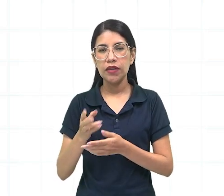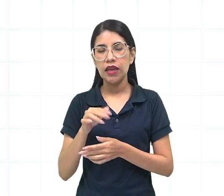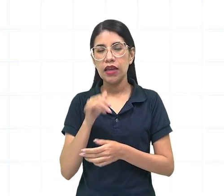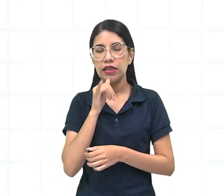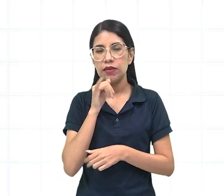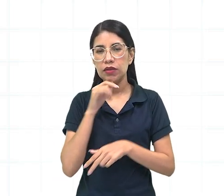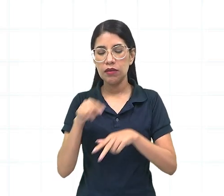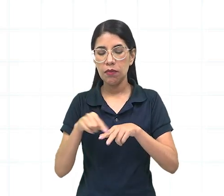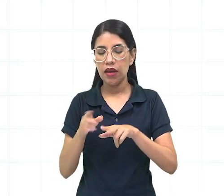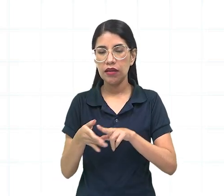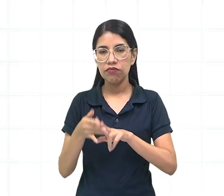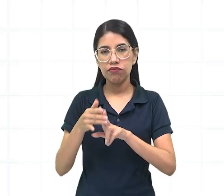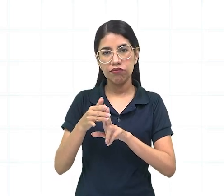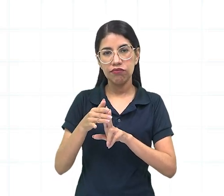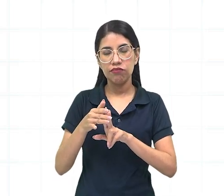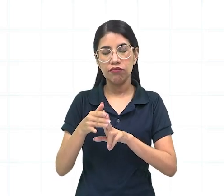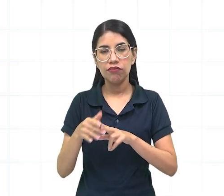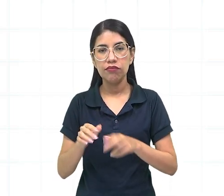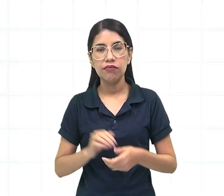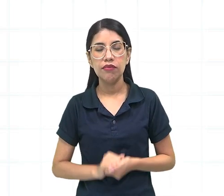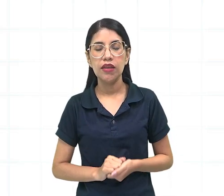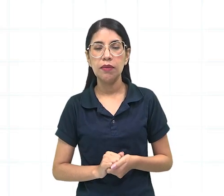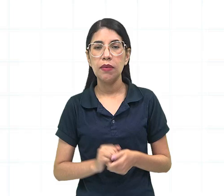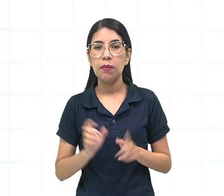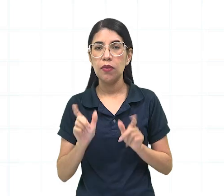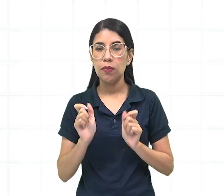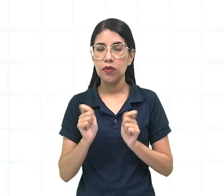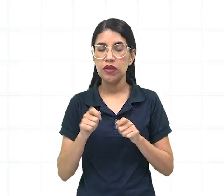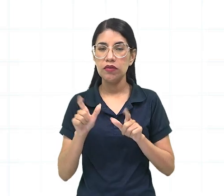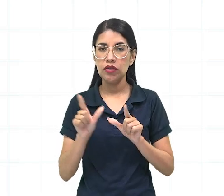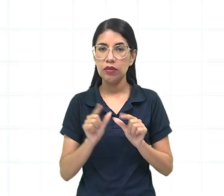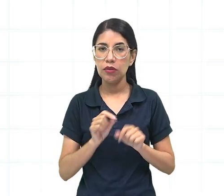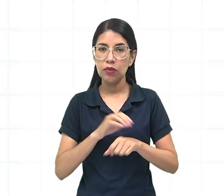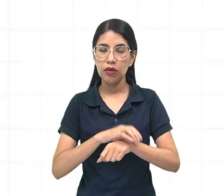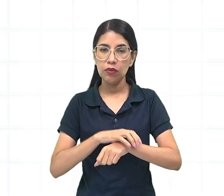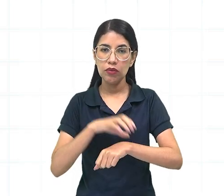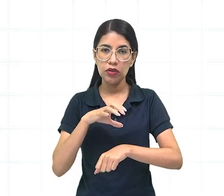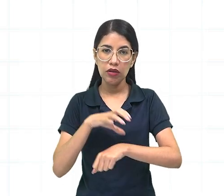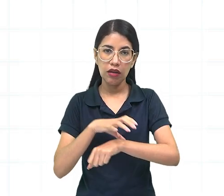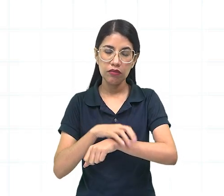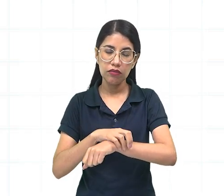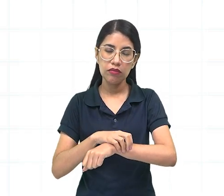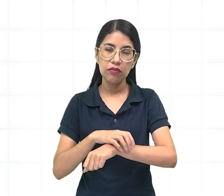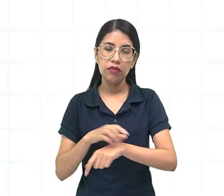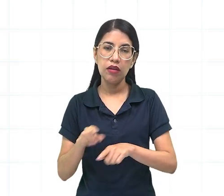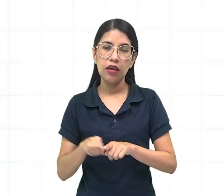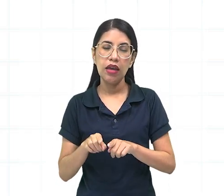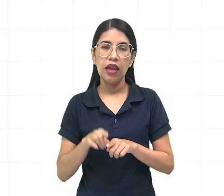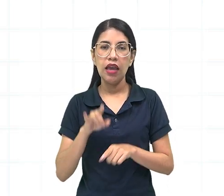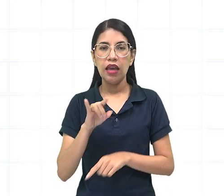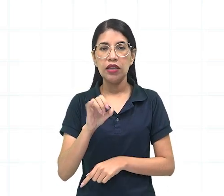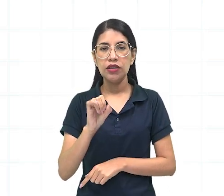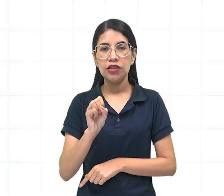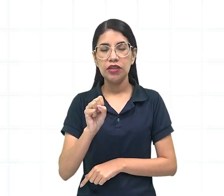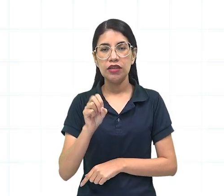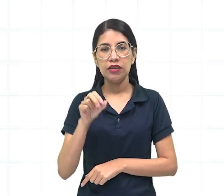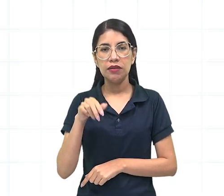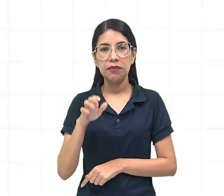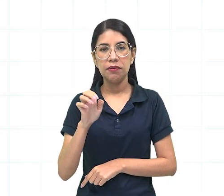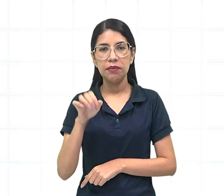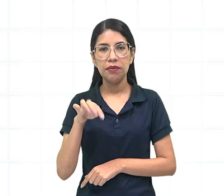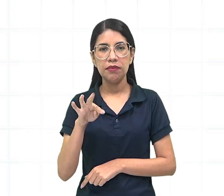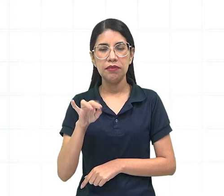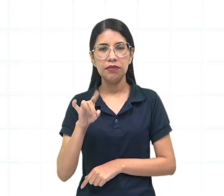o inchaço. Então, a entorse, gente, vai ser aquele famoso desmentidura, né, que o pessoal